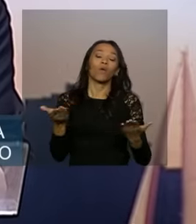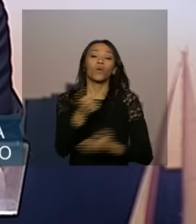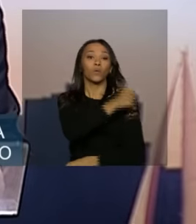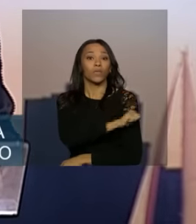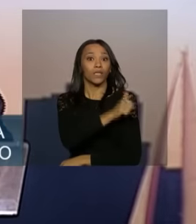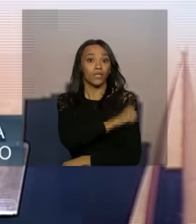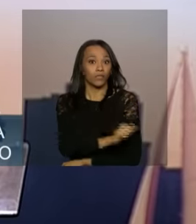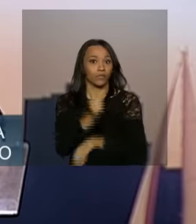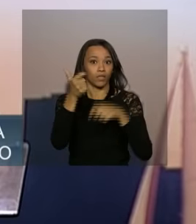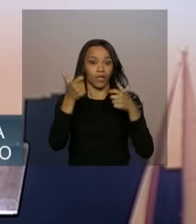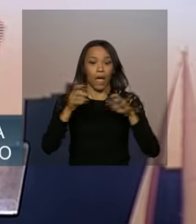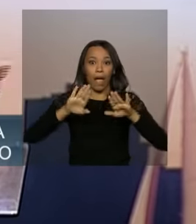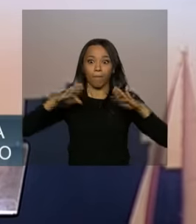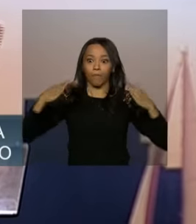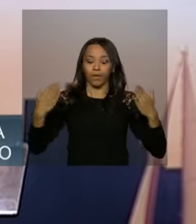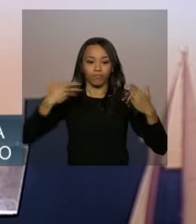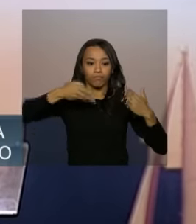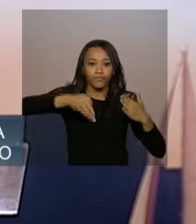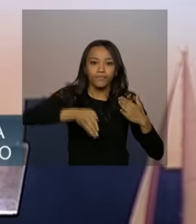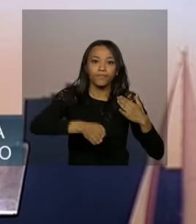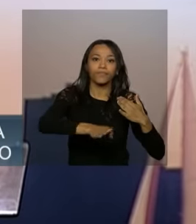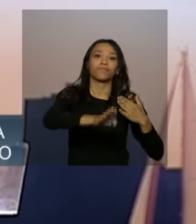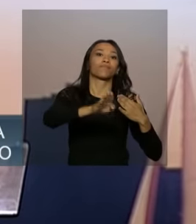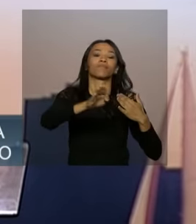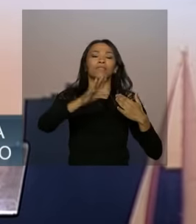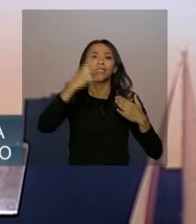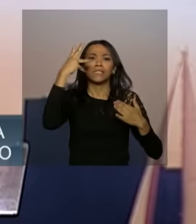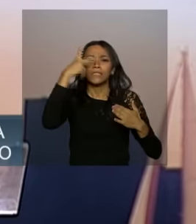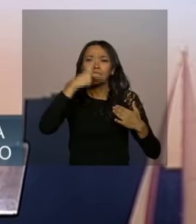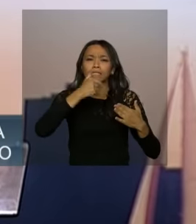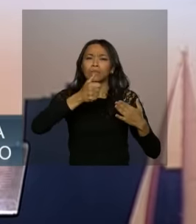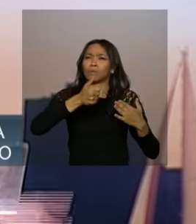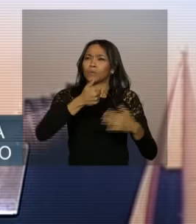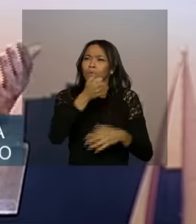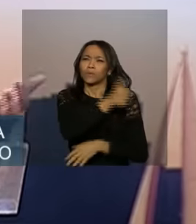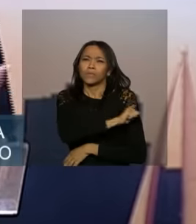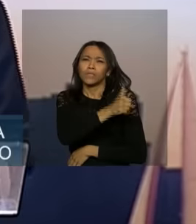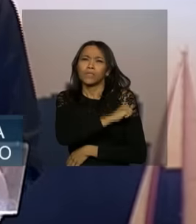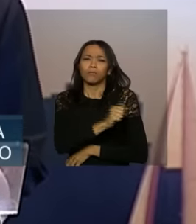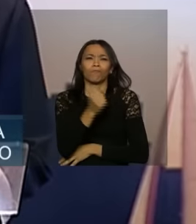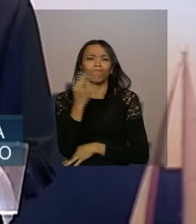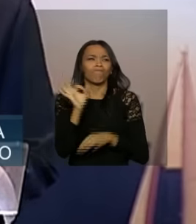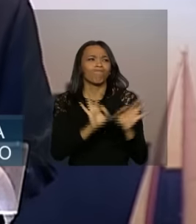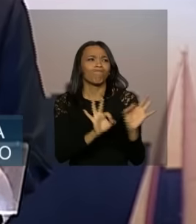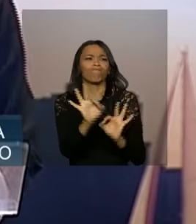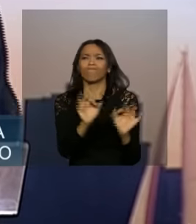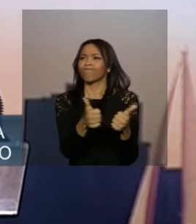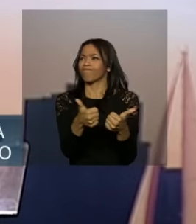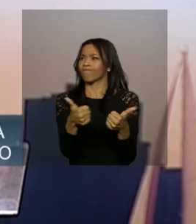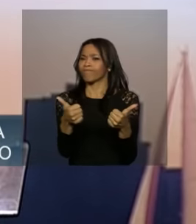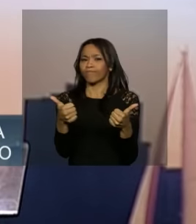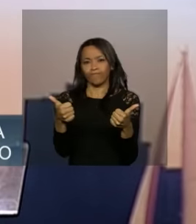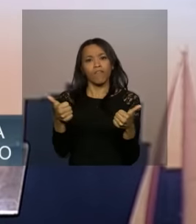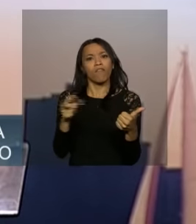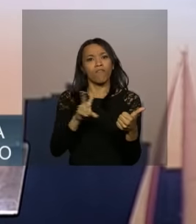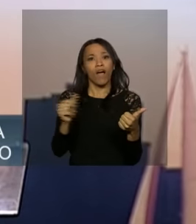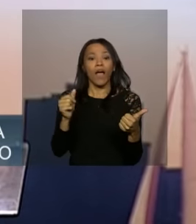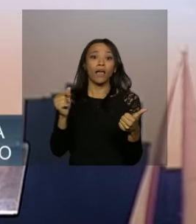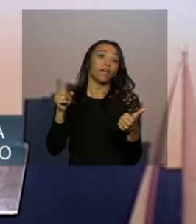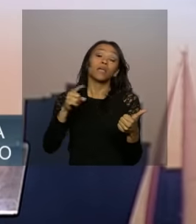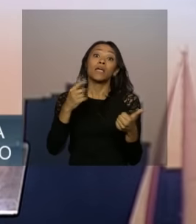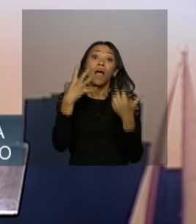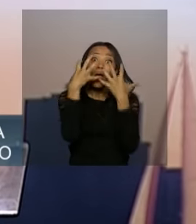entrada, e quanto mais belo ele for, mais vai permitir que nós